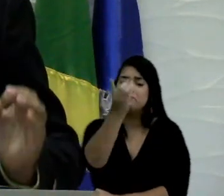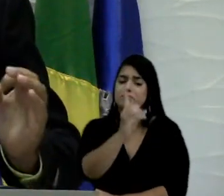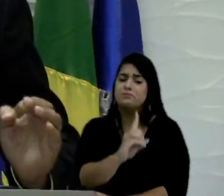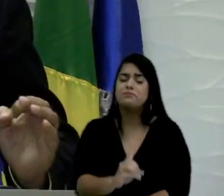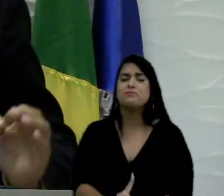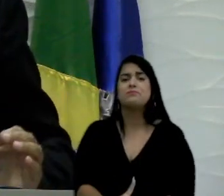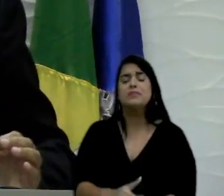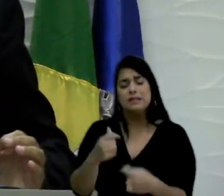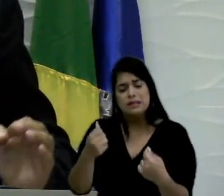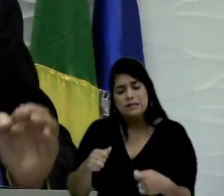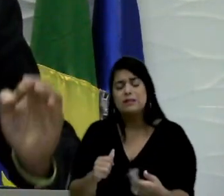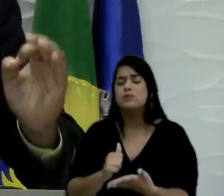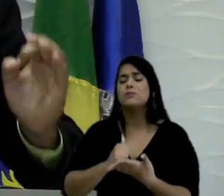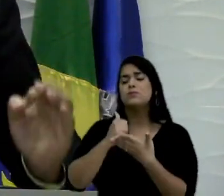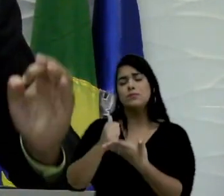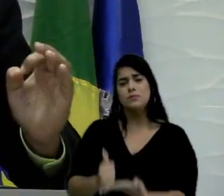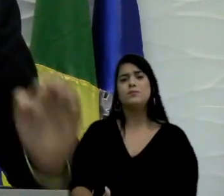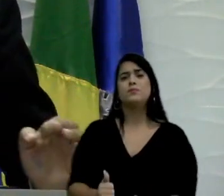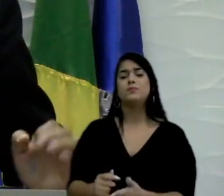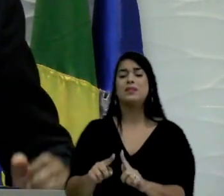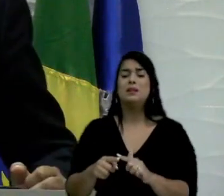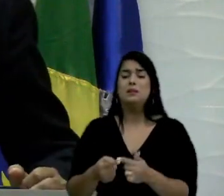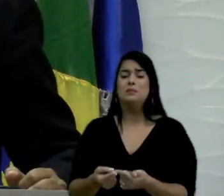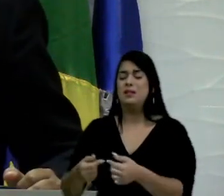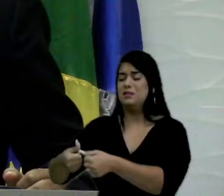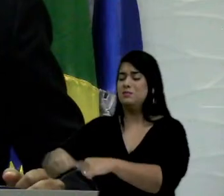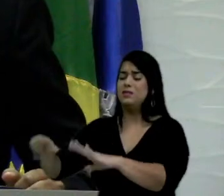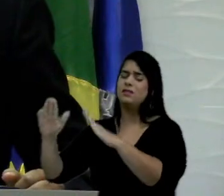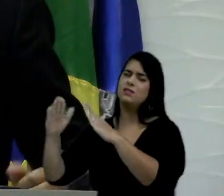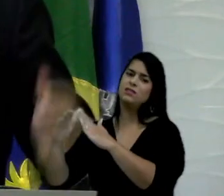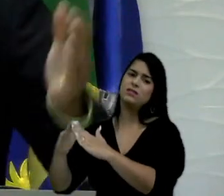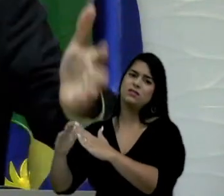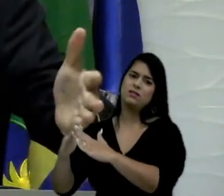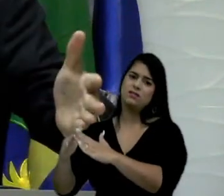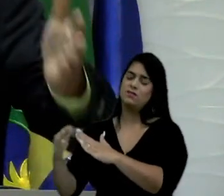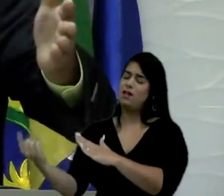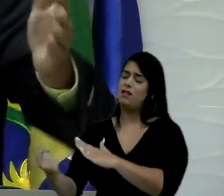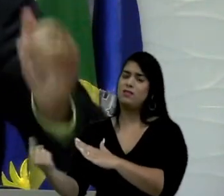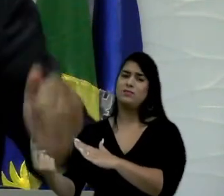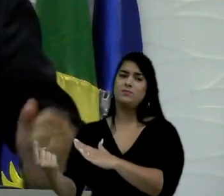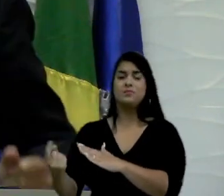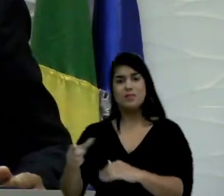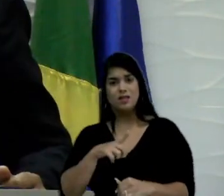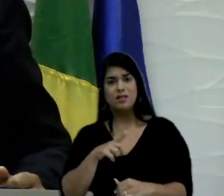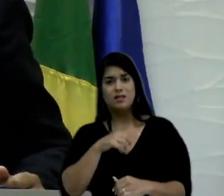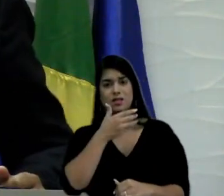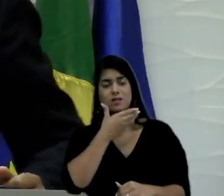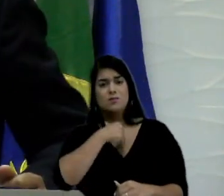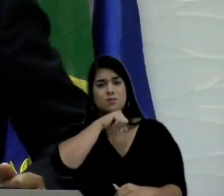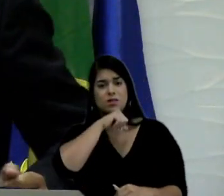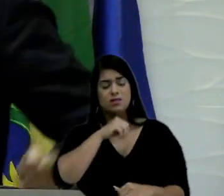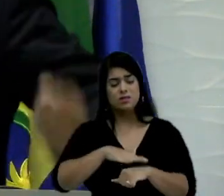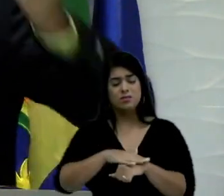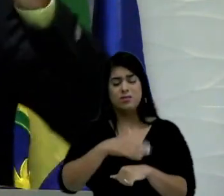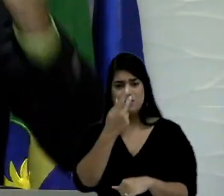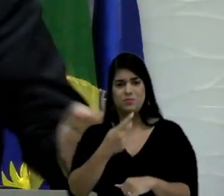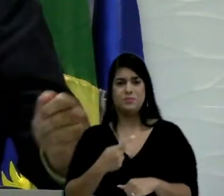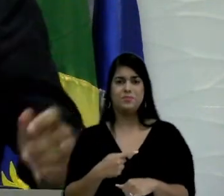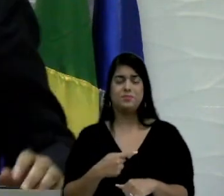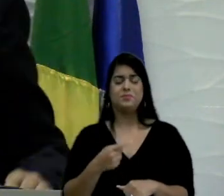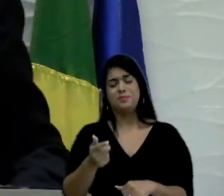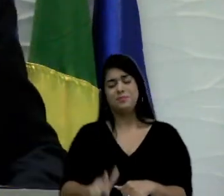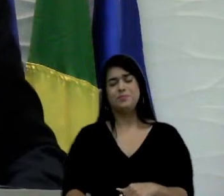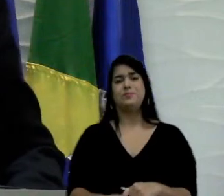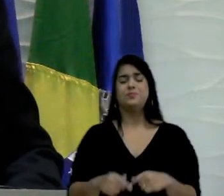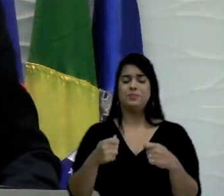que precisa deles e está em casa teve um pai que conversou comigo essa semana que teve mais uma vez que